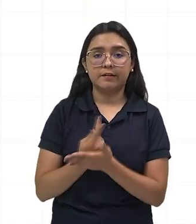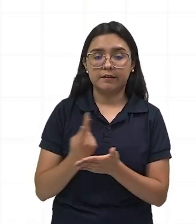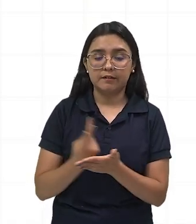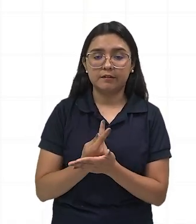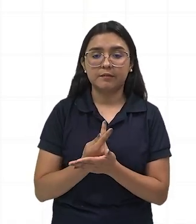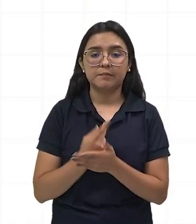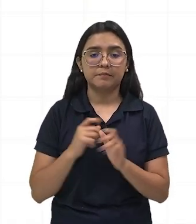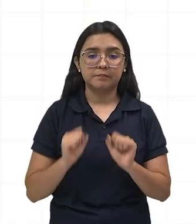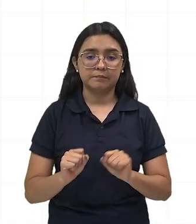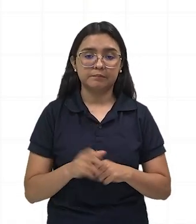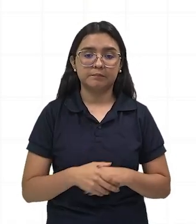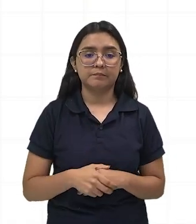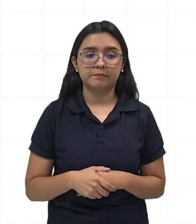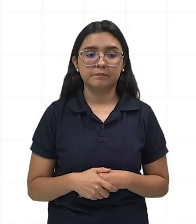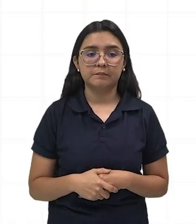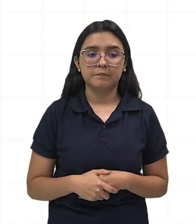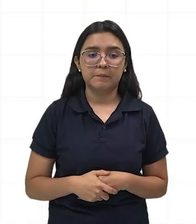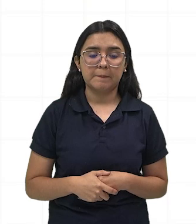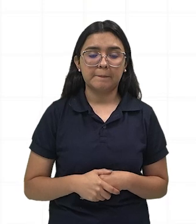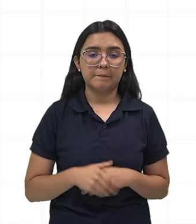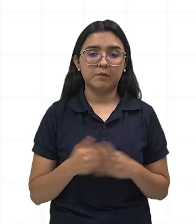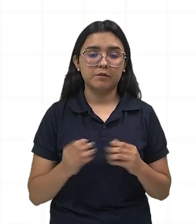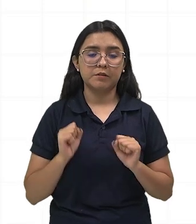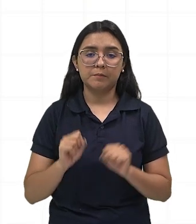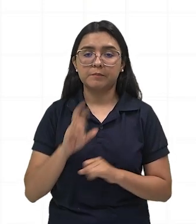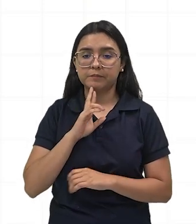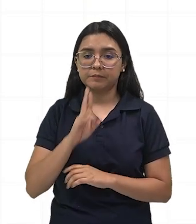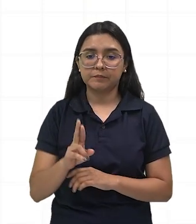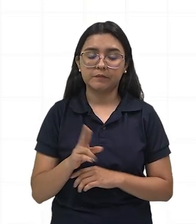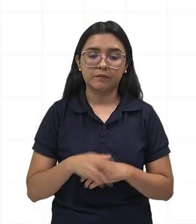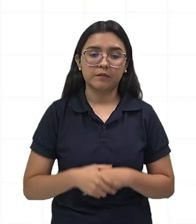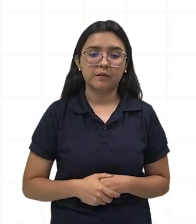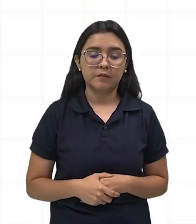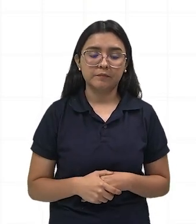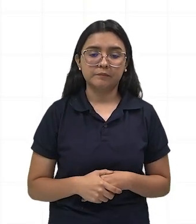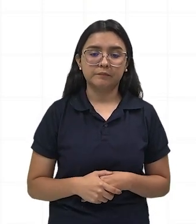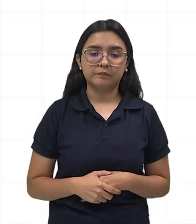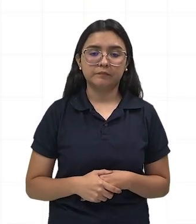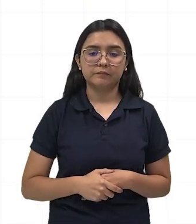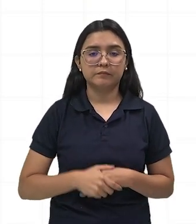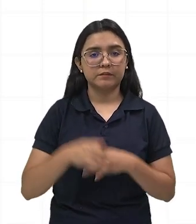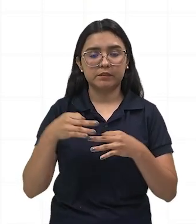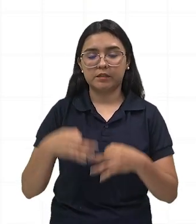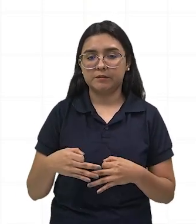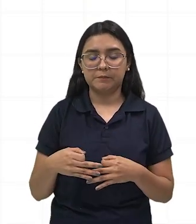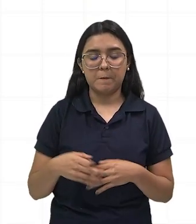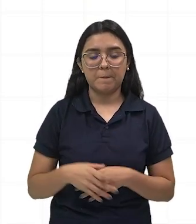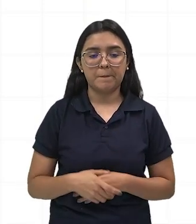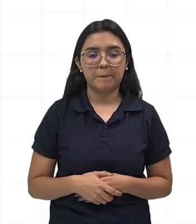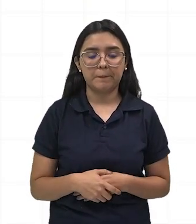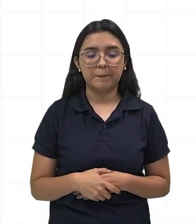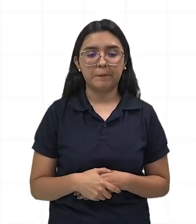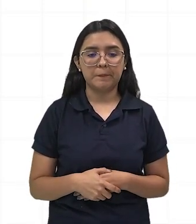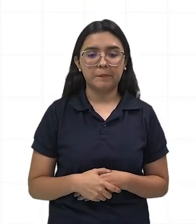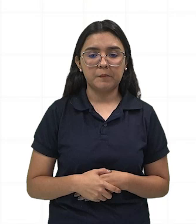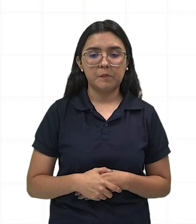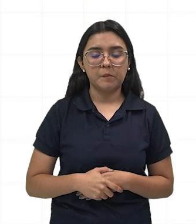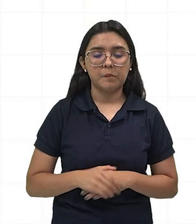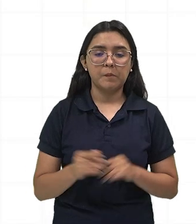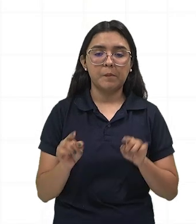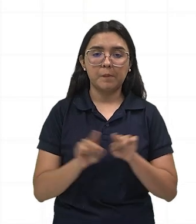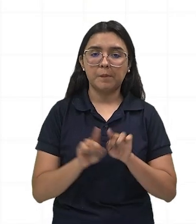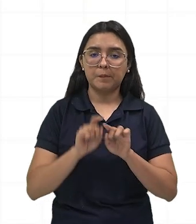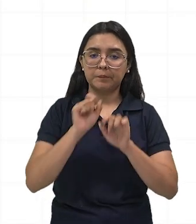amostra, eles não representar, né, de forma